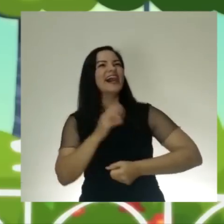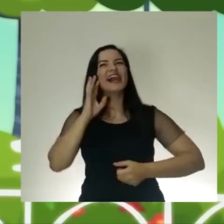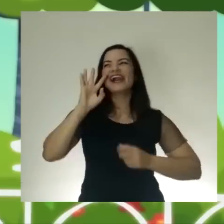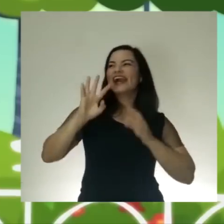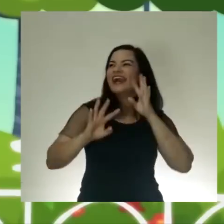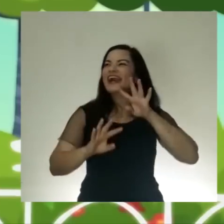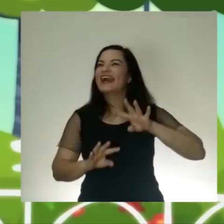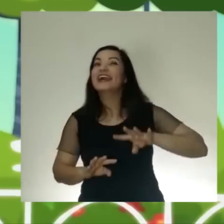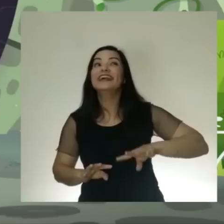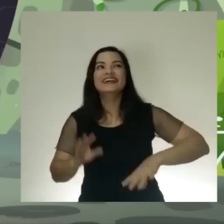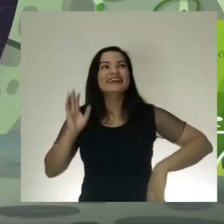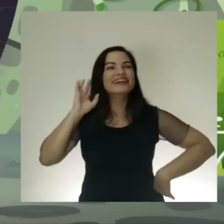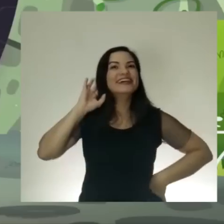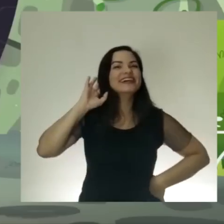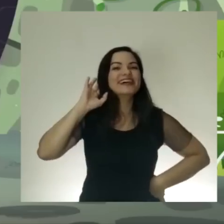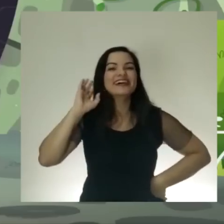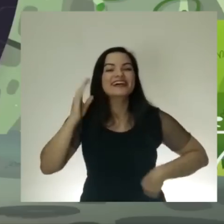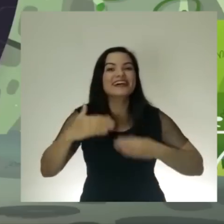Demais!